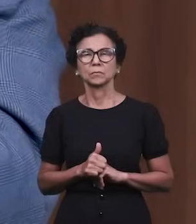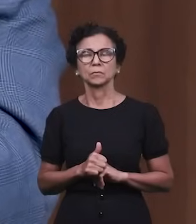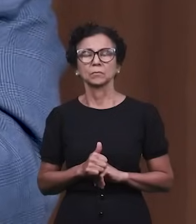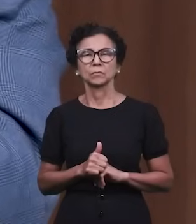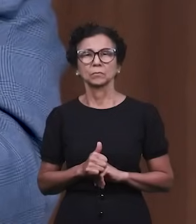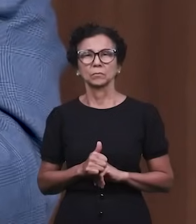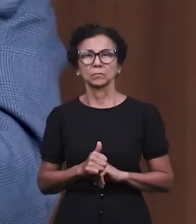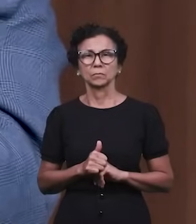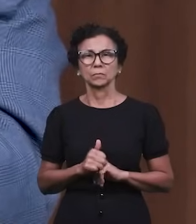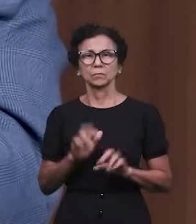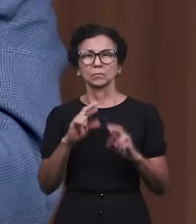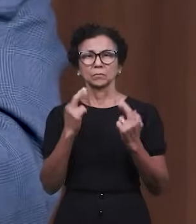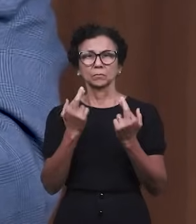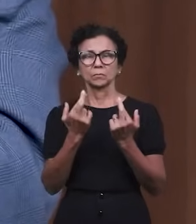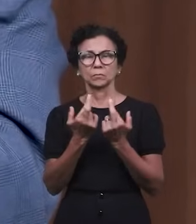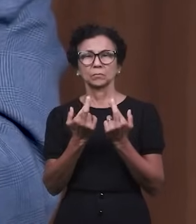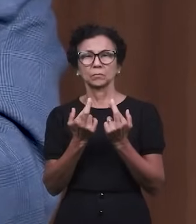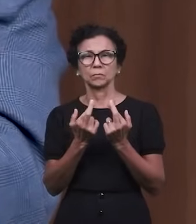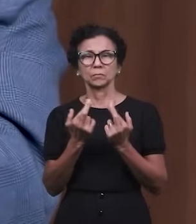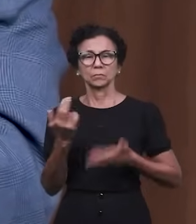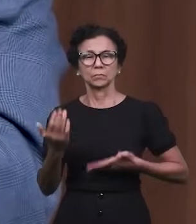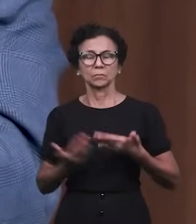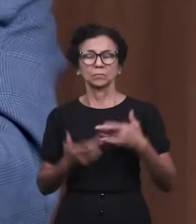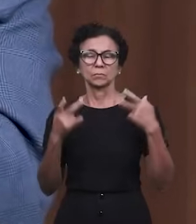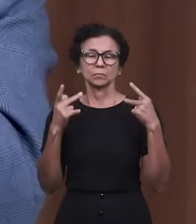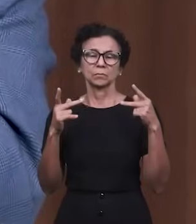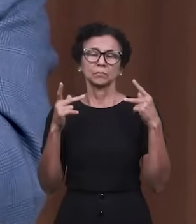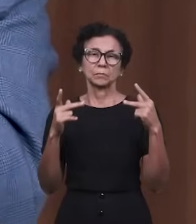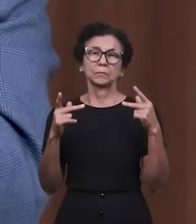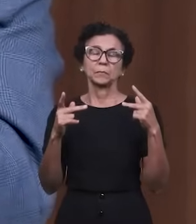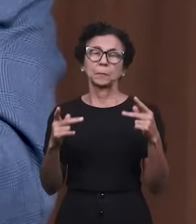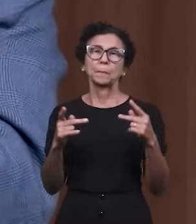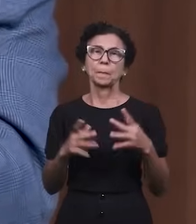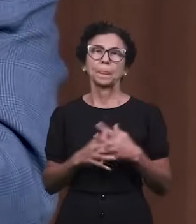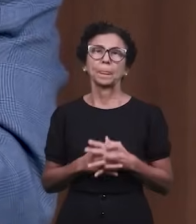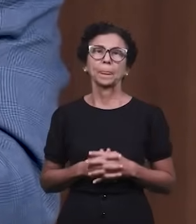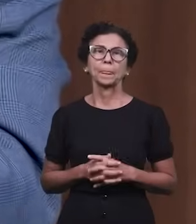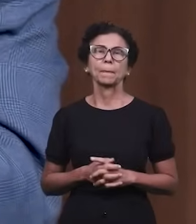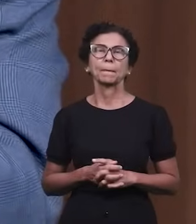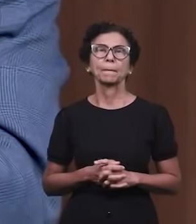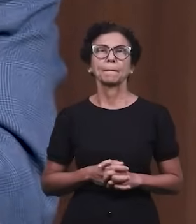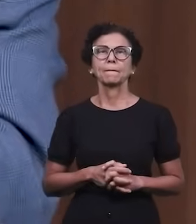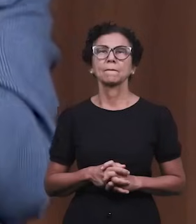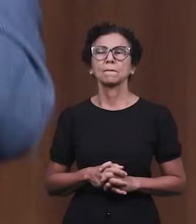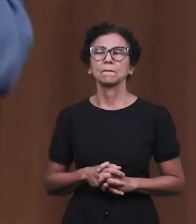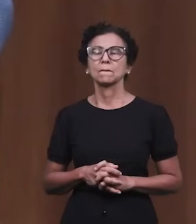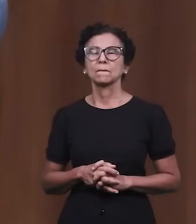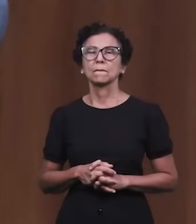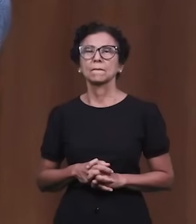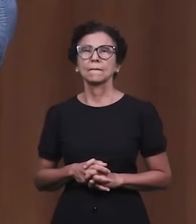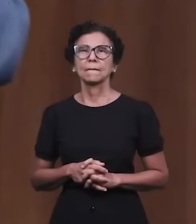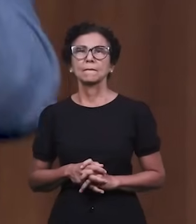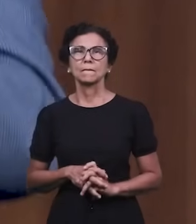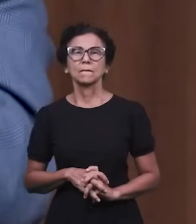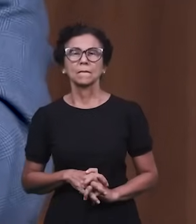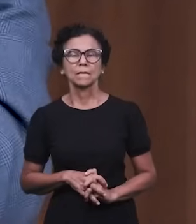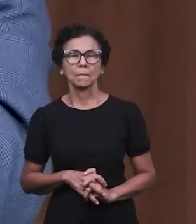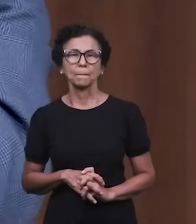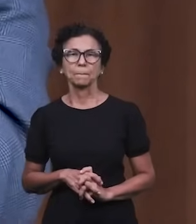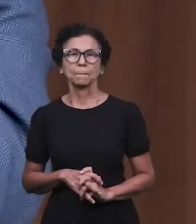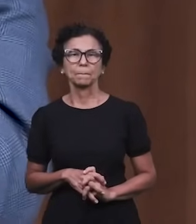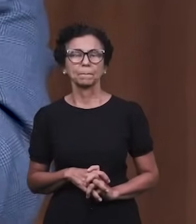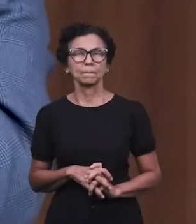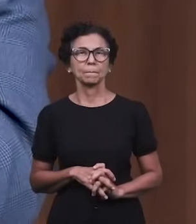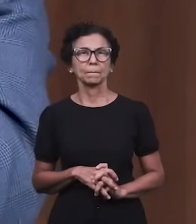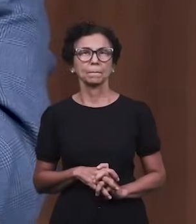mensagem, depois ela vai dar, ela tem que ter, não é a função dela, mas isso é um trabalho, não é ela que vai ser usada